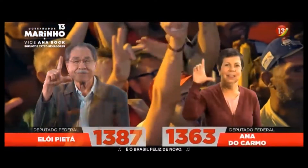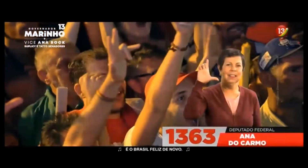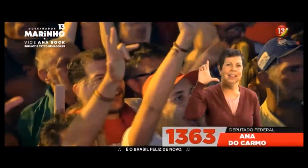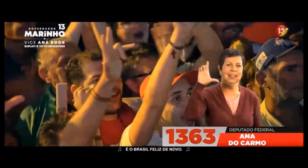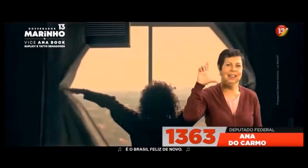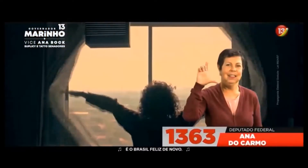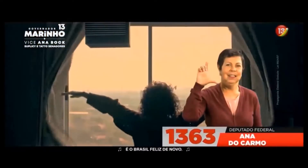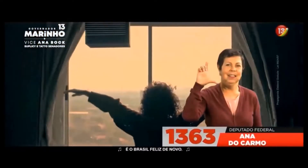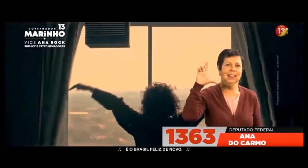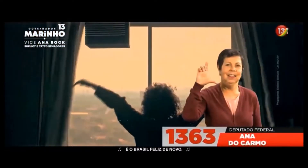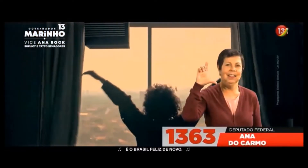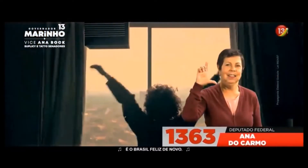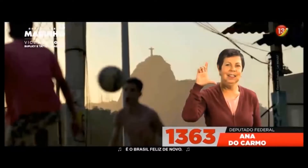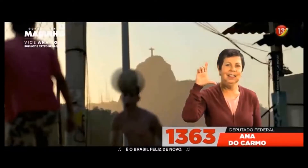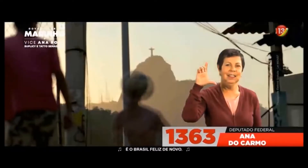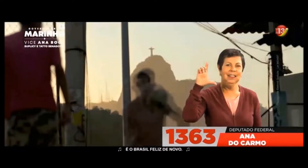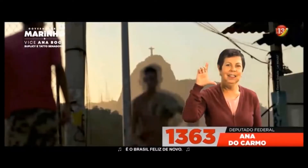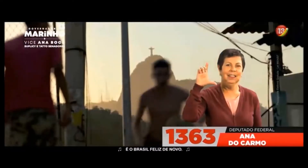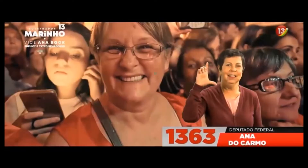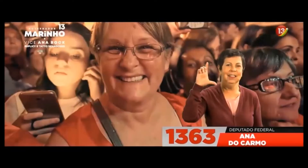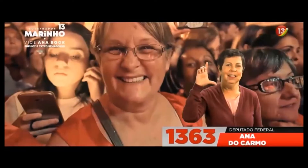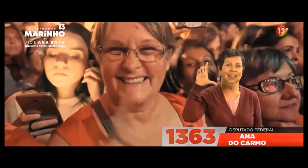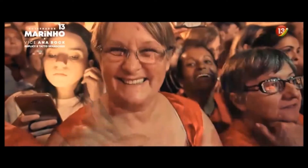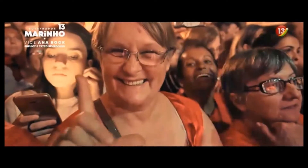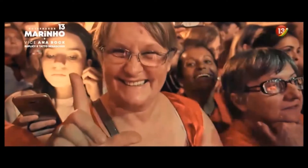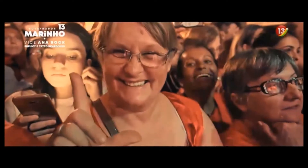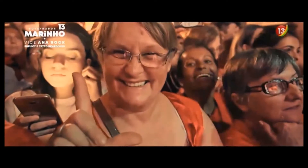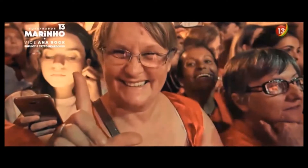Brasil feliz de novo.